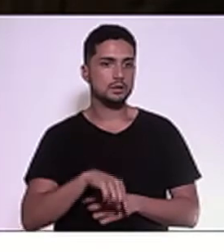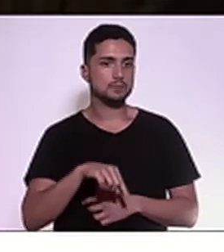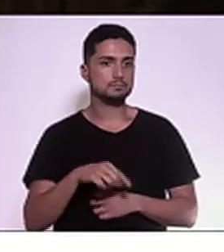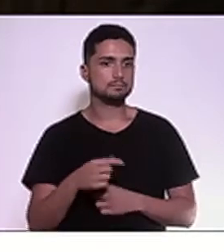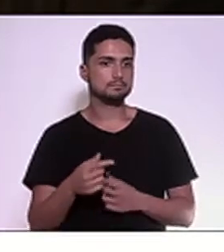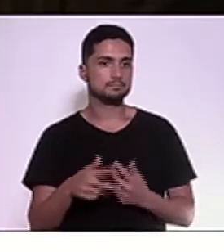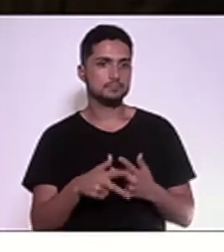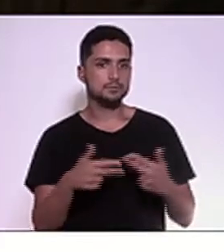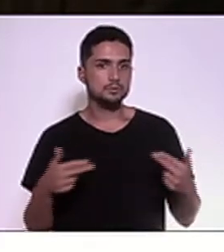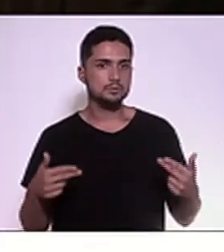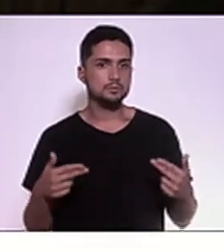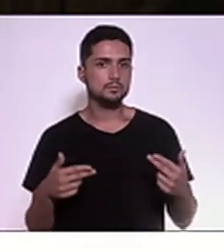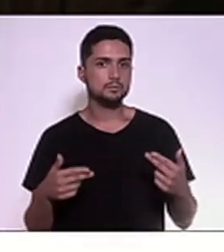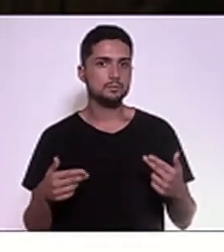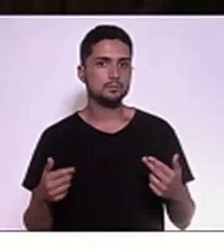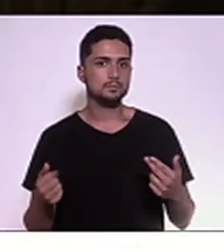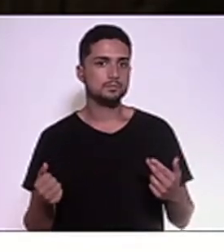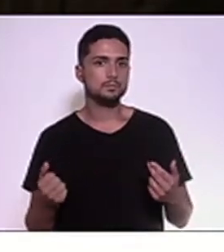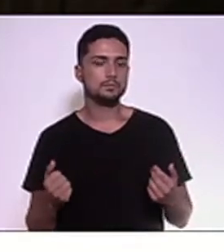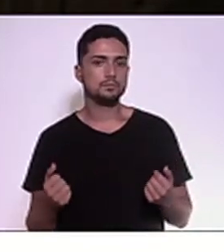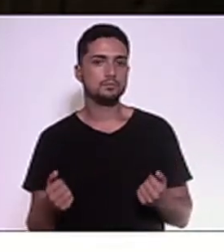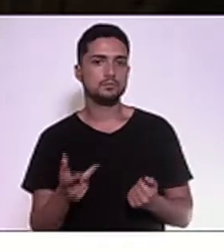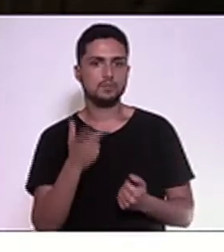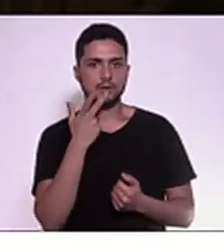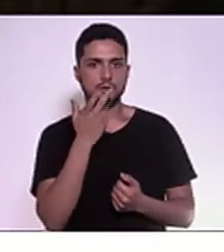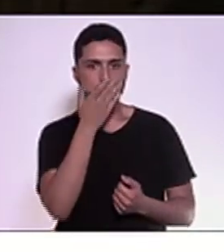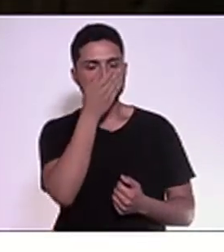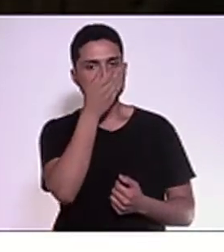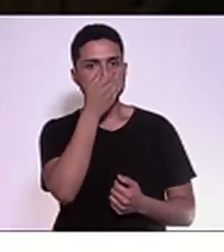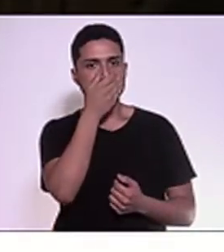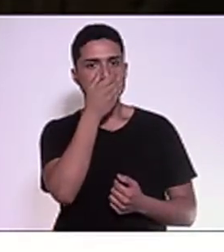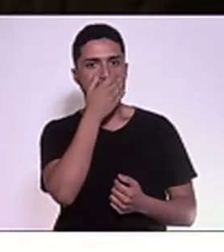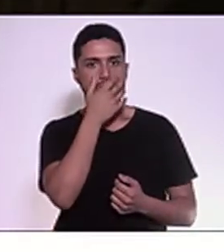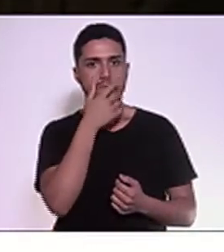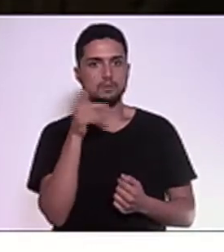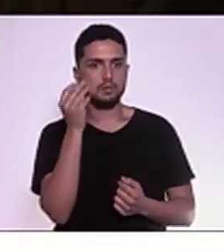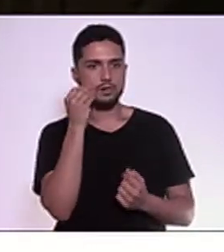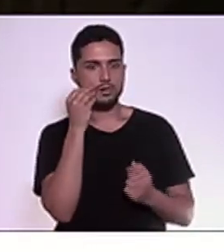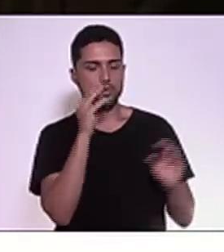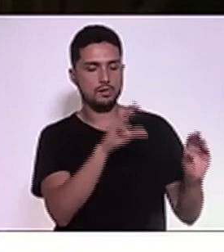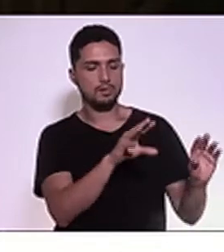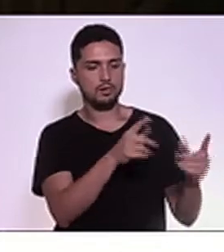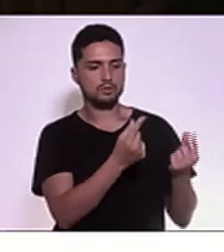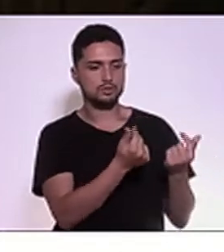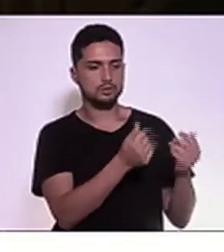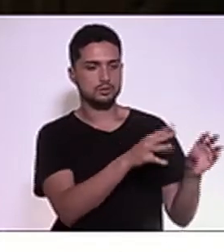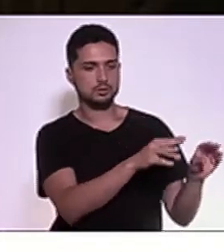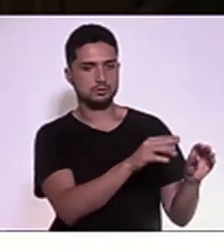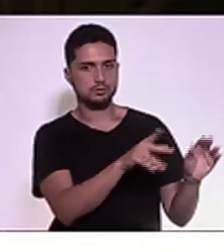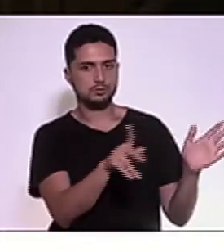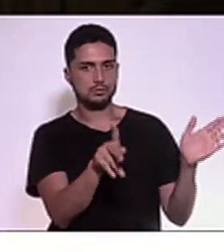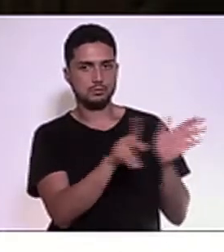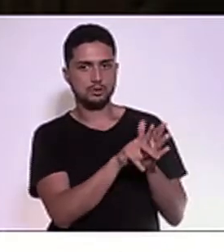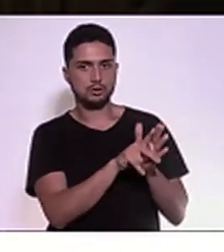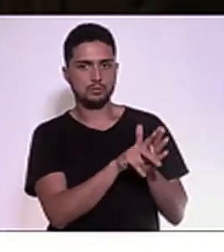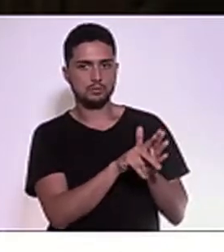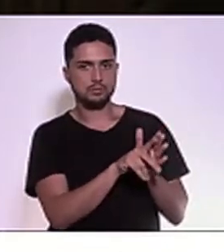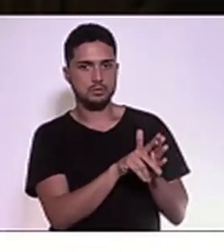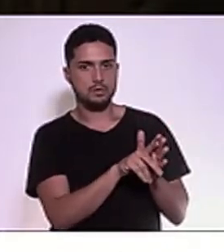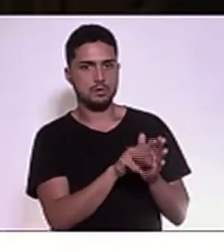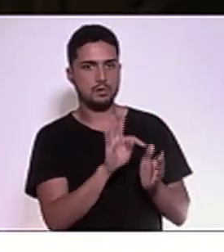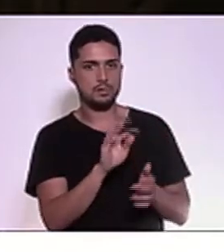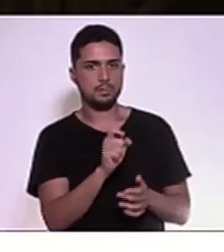subterfúgio, esse estratagema de desviar recursos provenientes